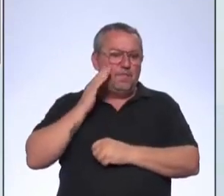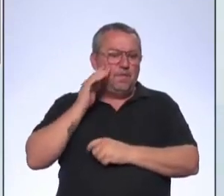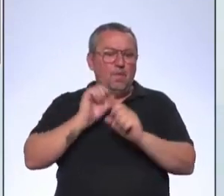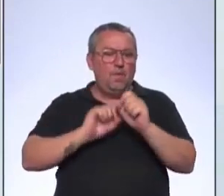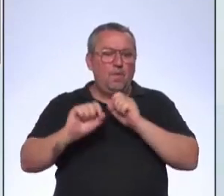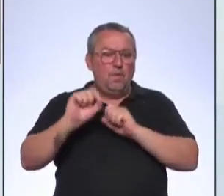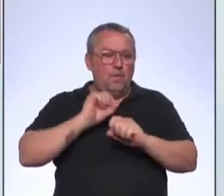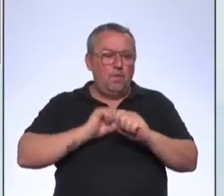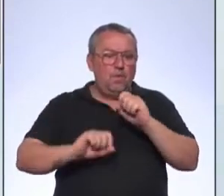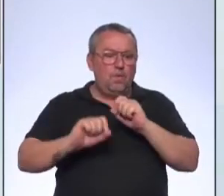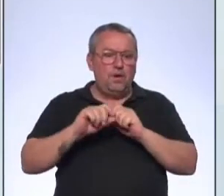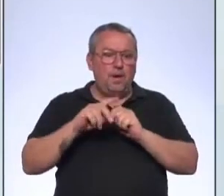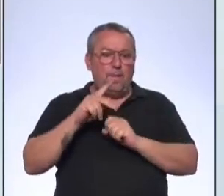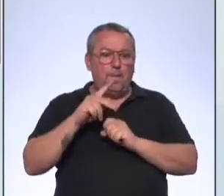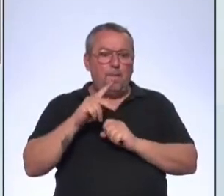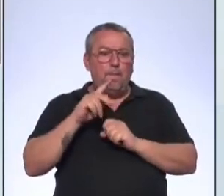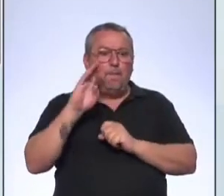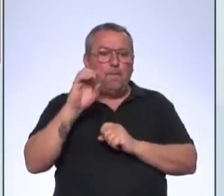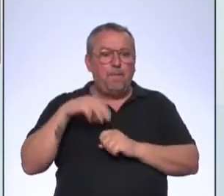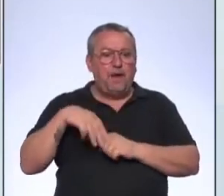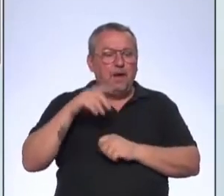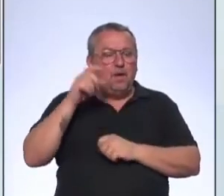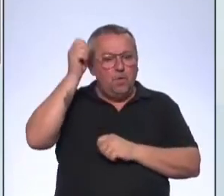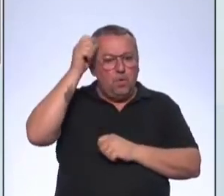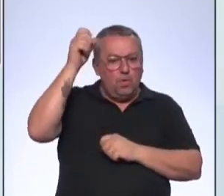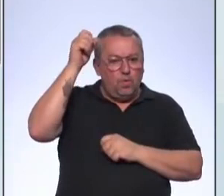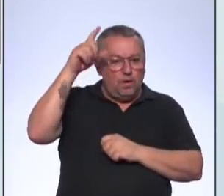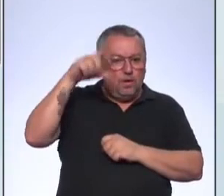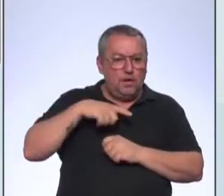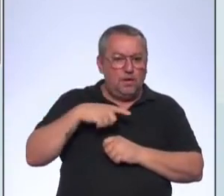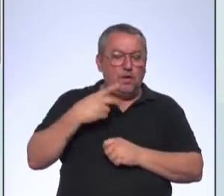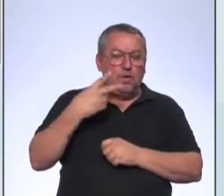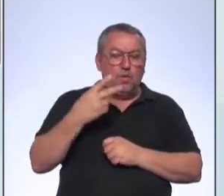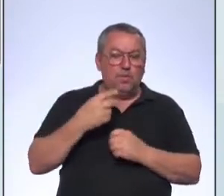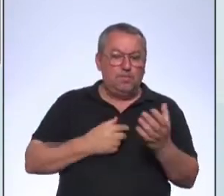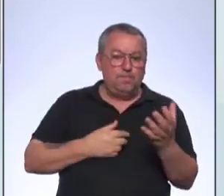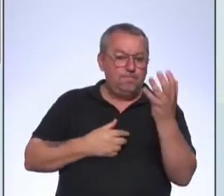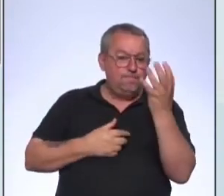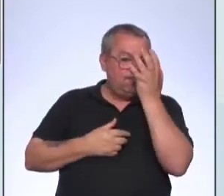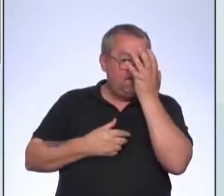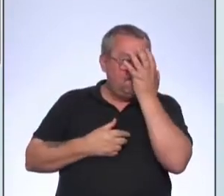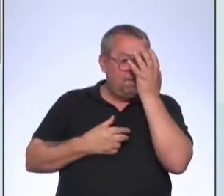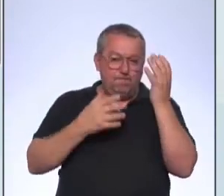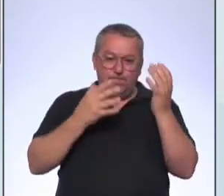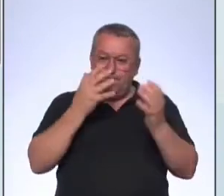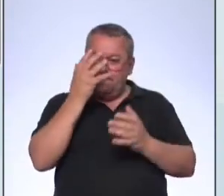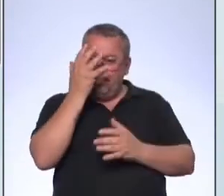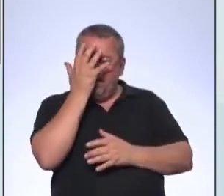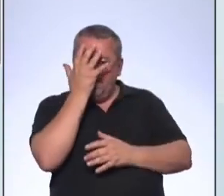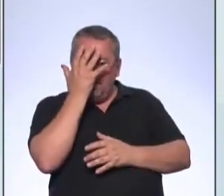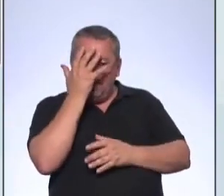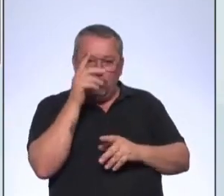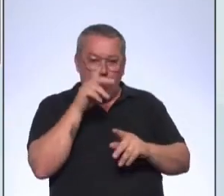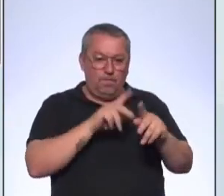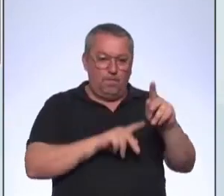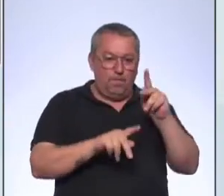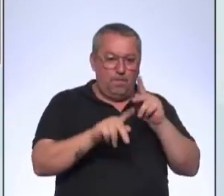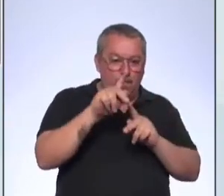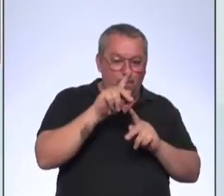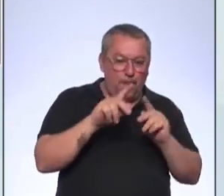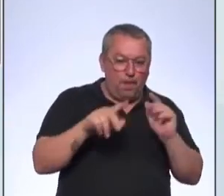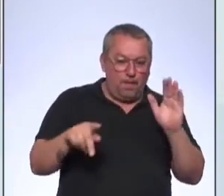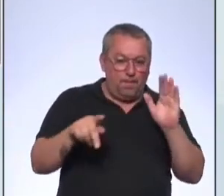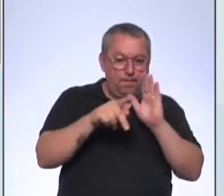é um patrimônio cultural. Nós temos duas máscaras. A máscara dos povos da